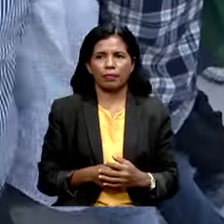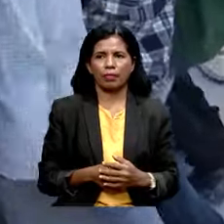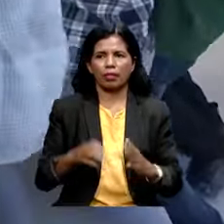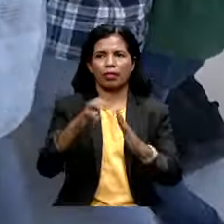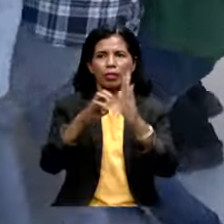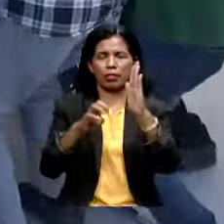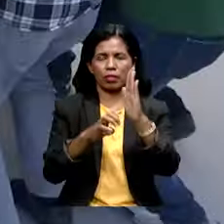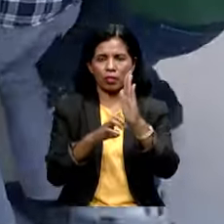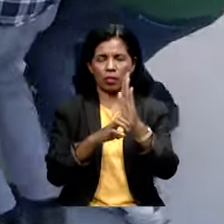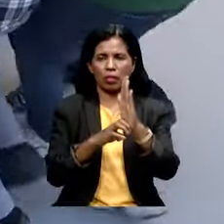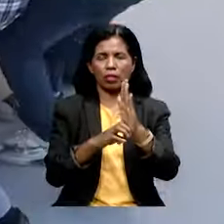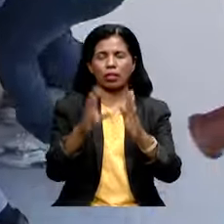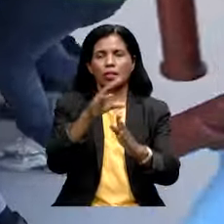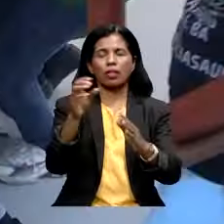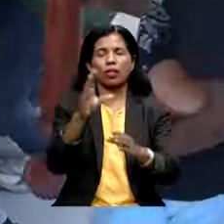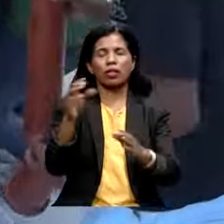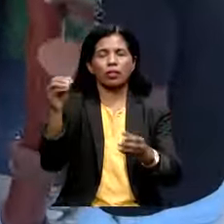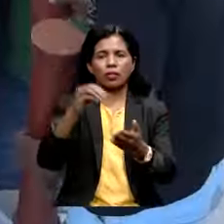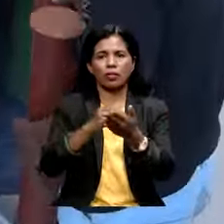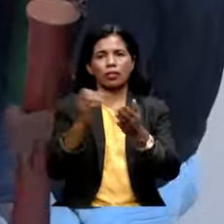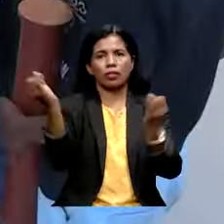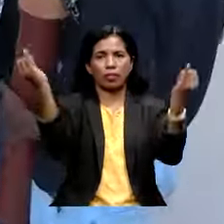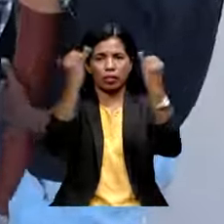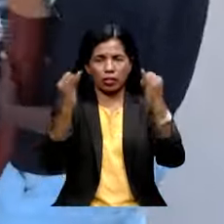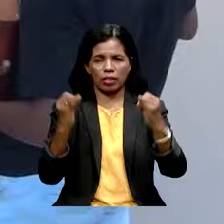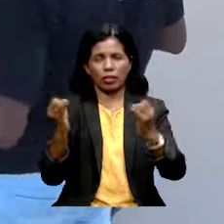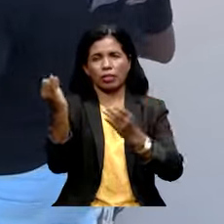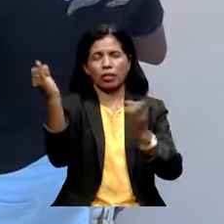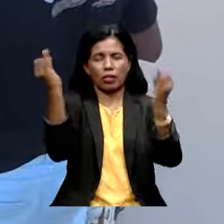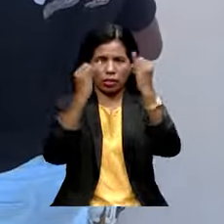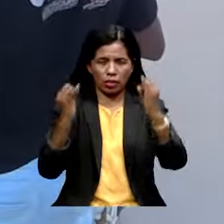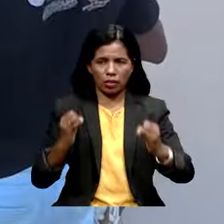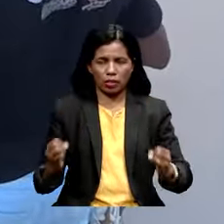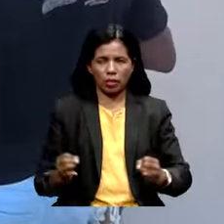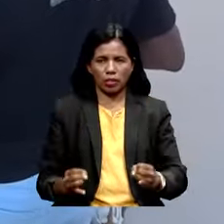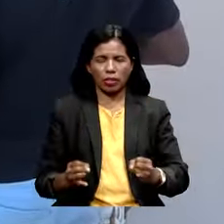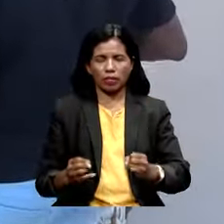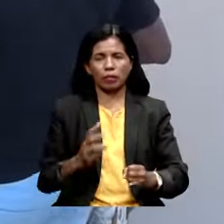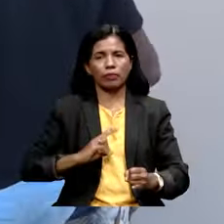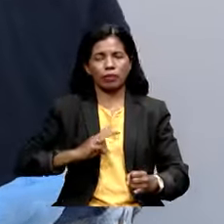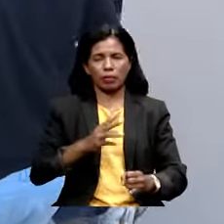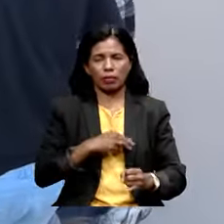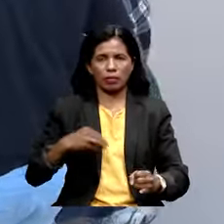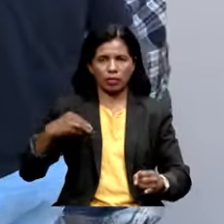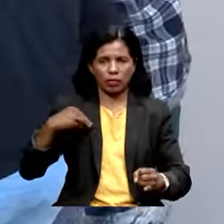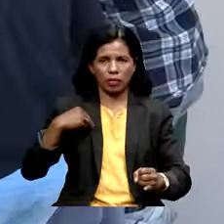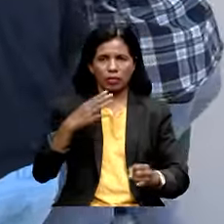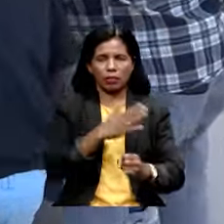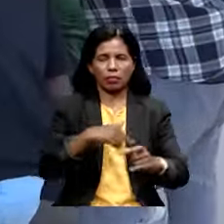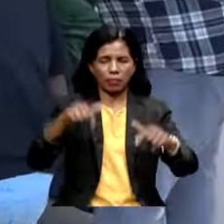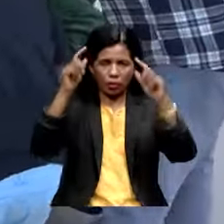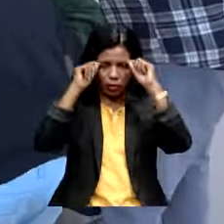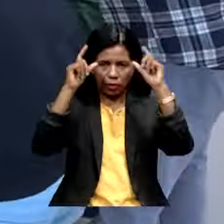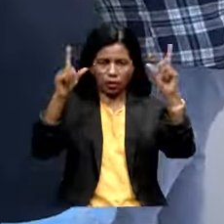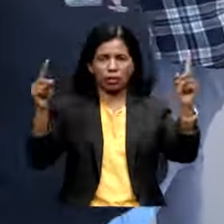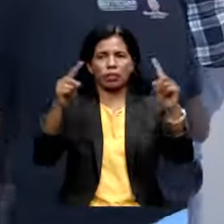statua husina infeto virgem santissima ninia imaculada conceição padroeira timor leste ninia neve maka